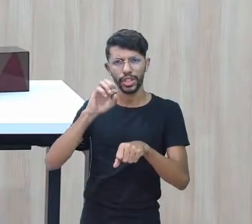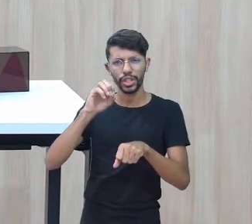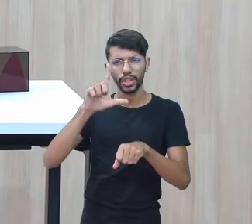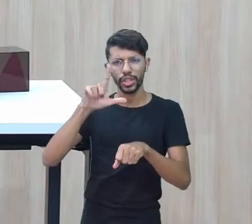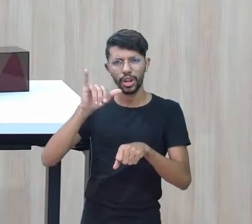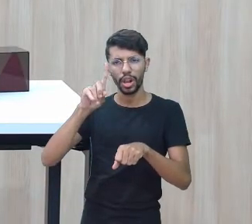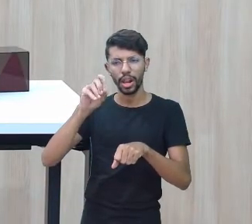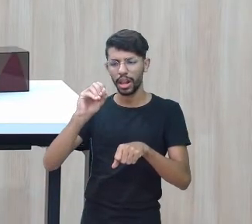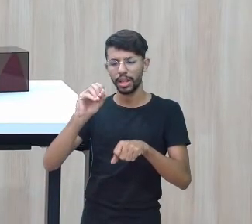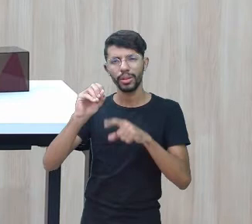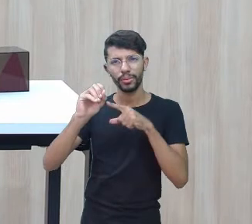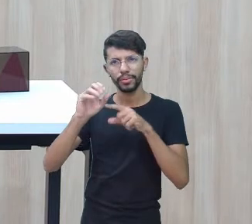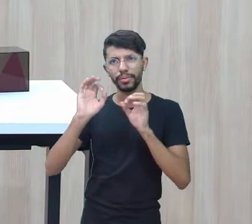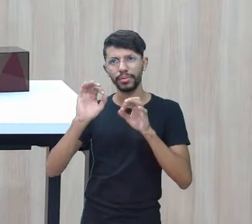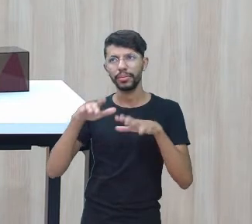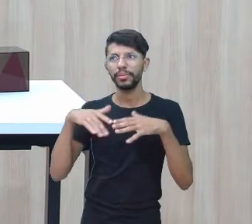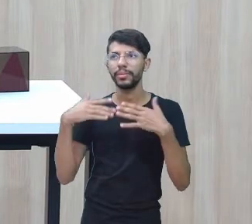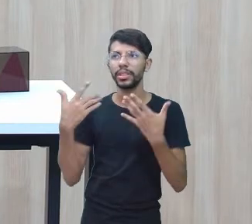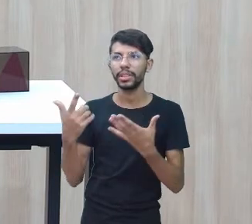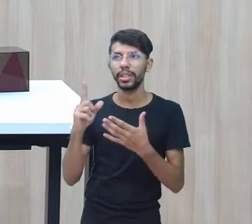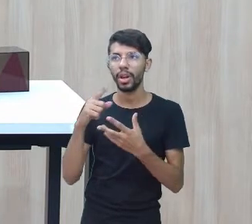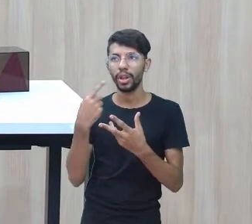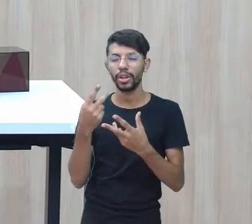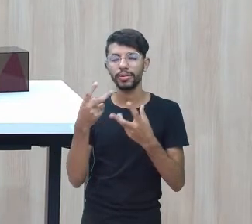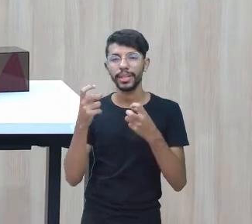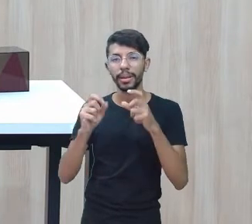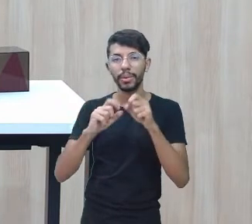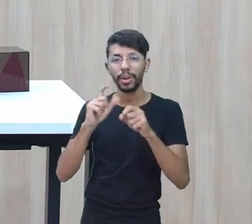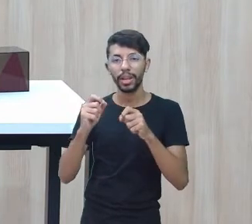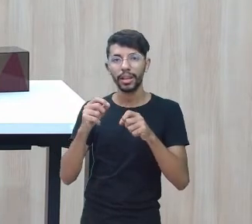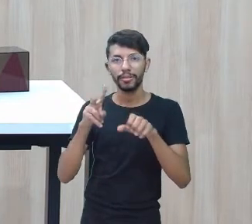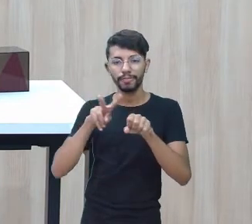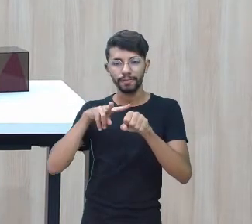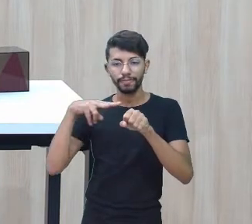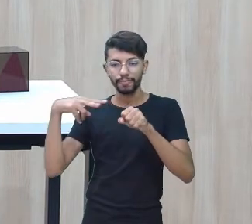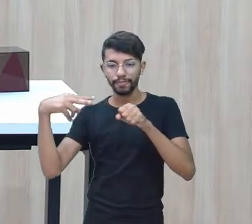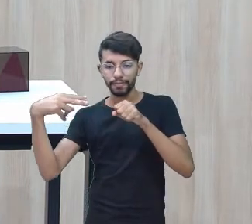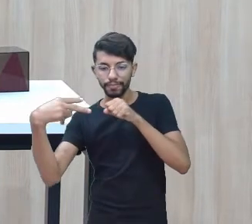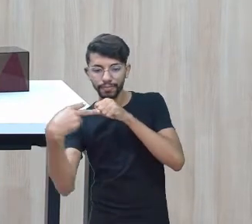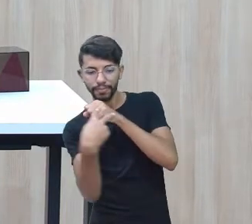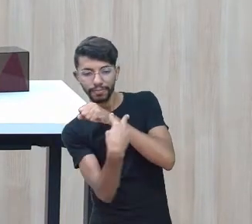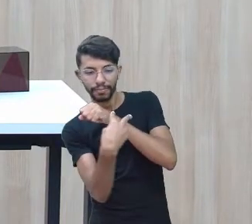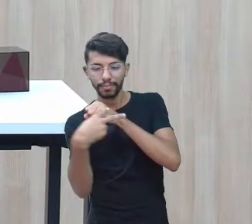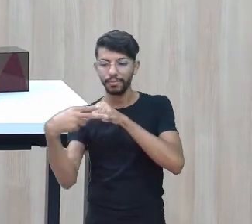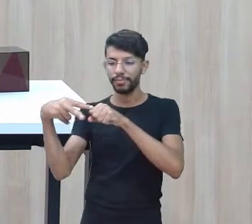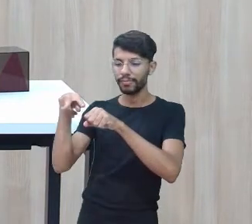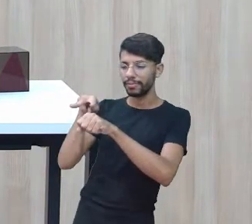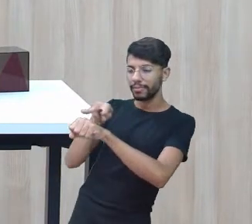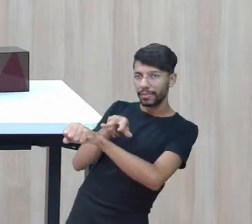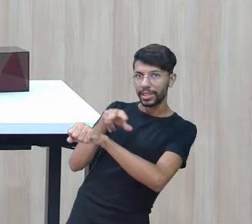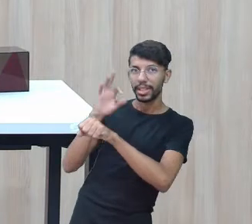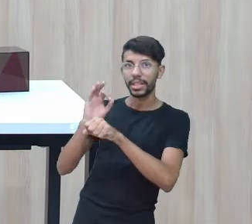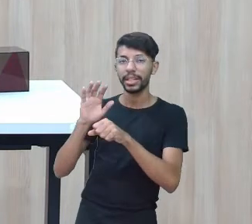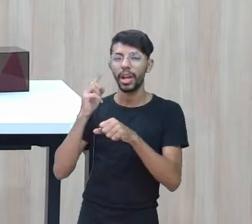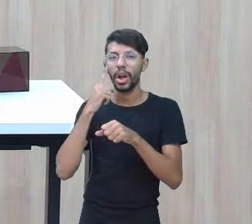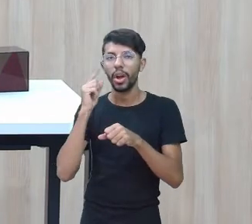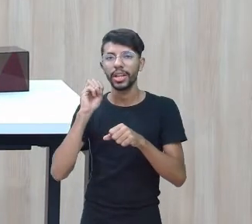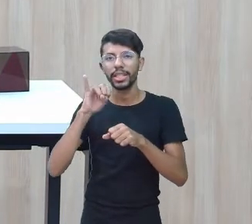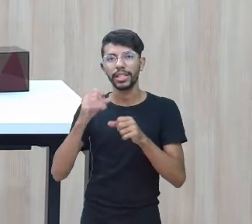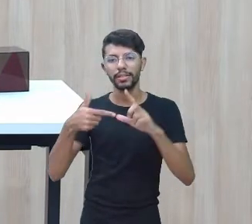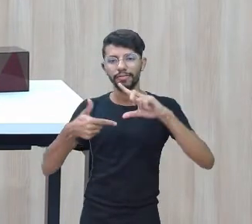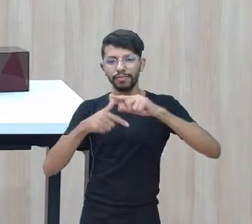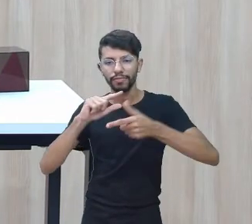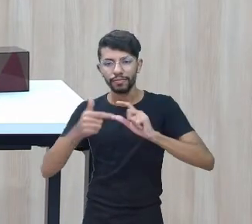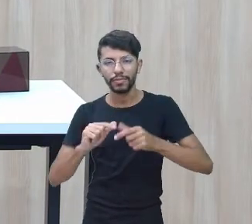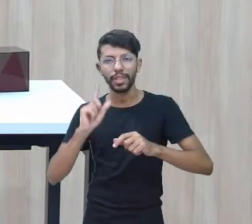gente trabalhar com essa visão rotacionada, né? Eu preciso perceber que se a forma é um sólido